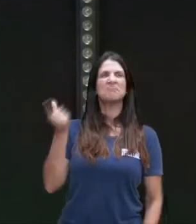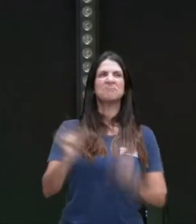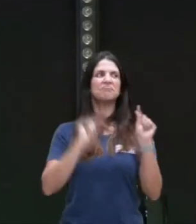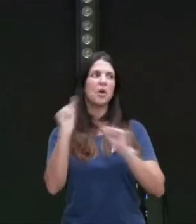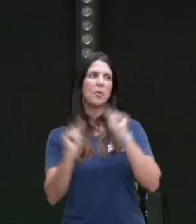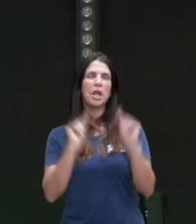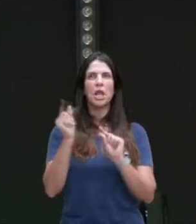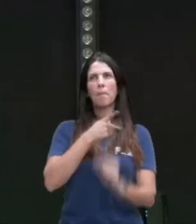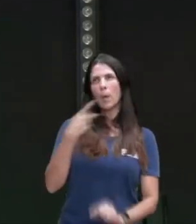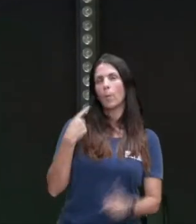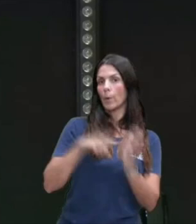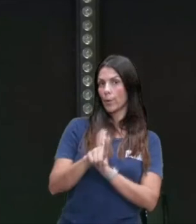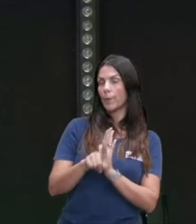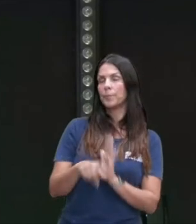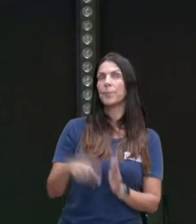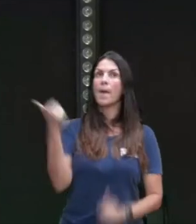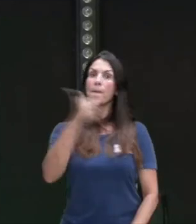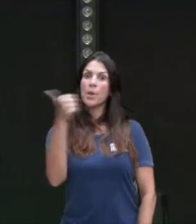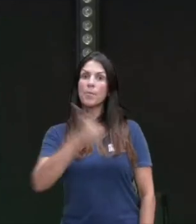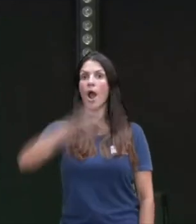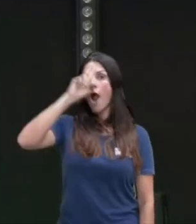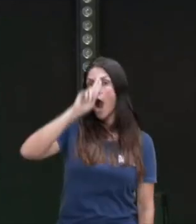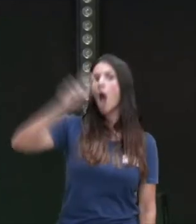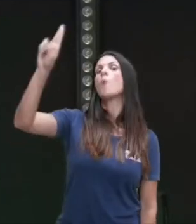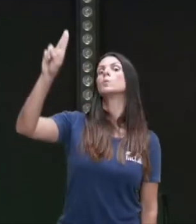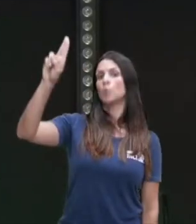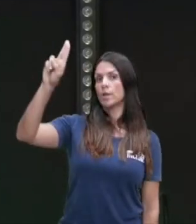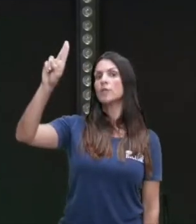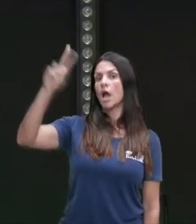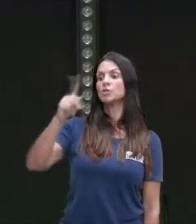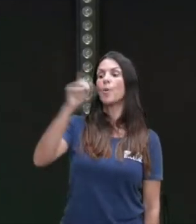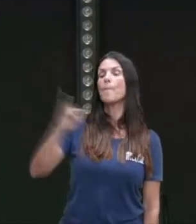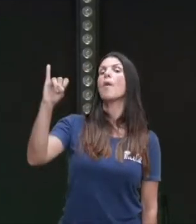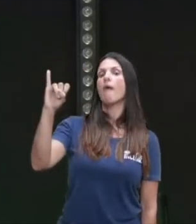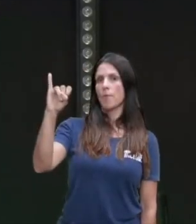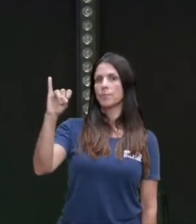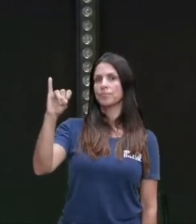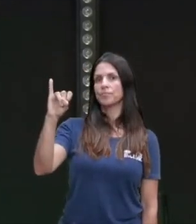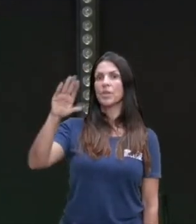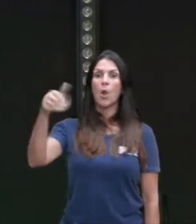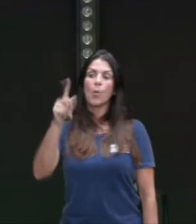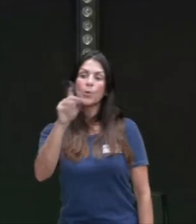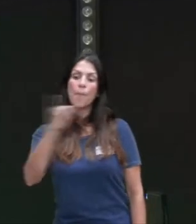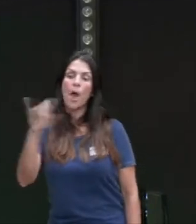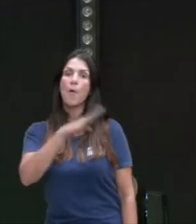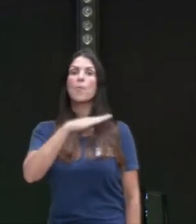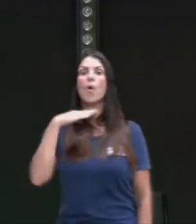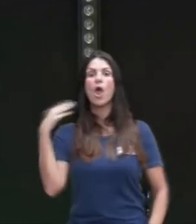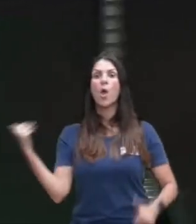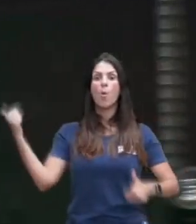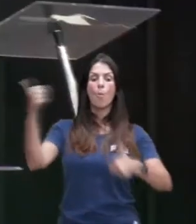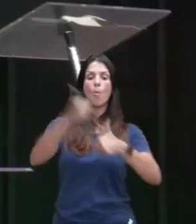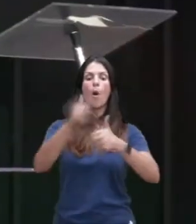passou primeiro ele tinha autoridade oficial do pai quando o pai morresse para a